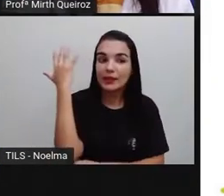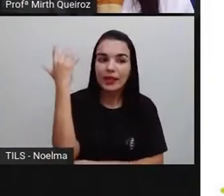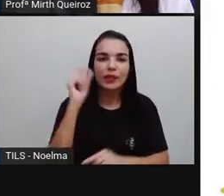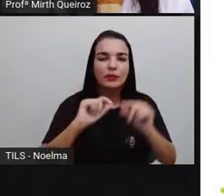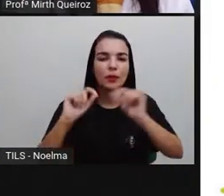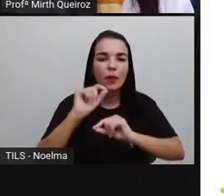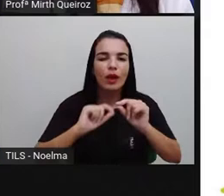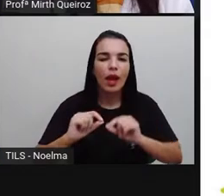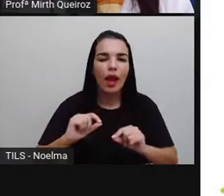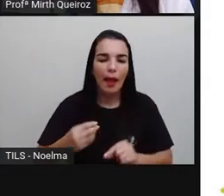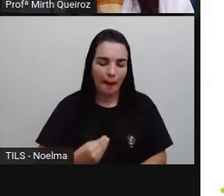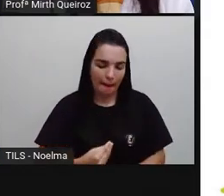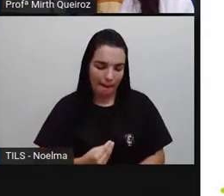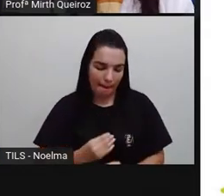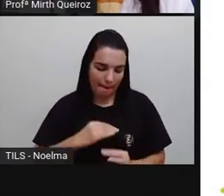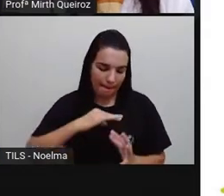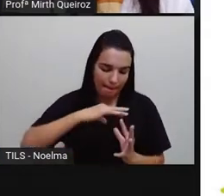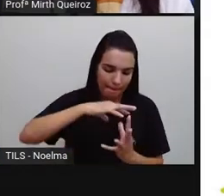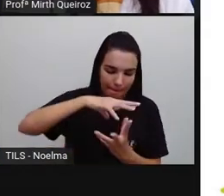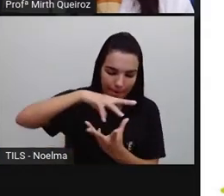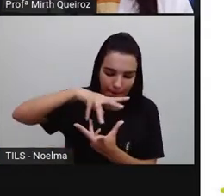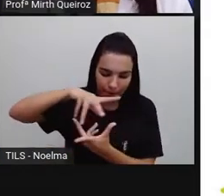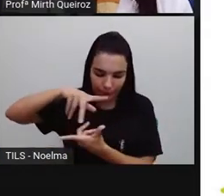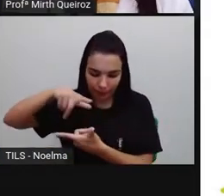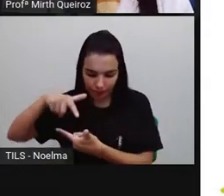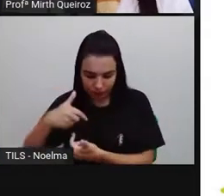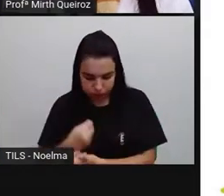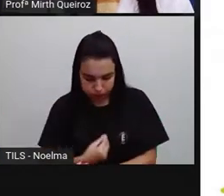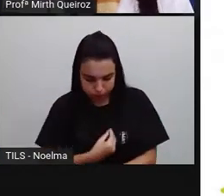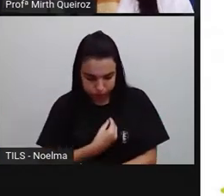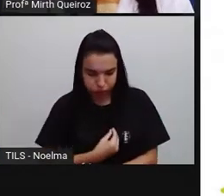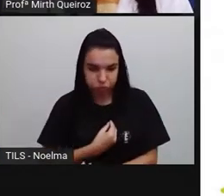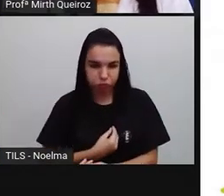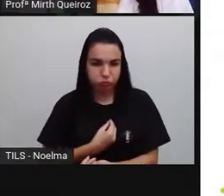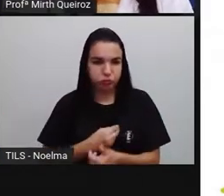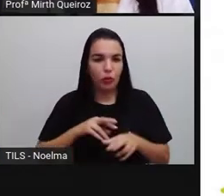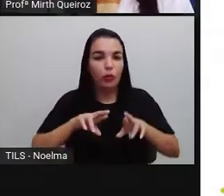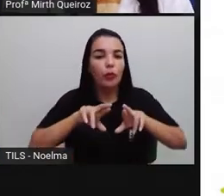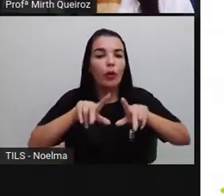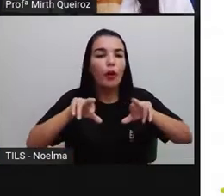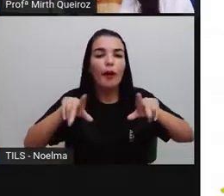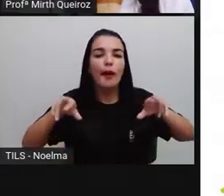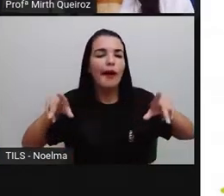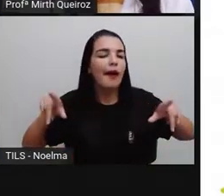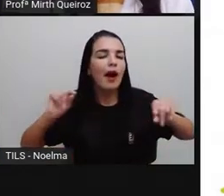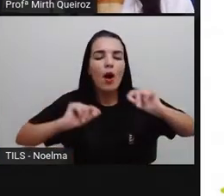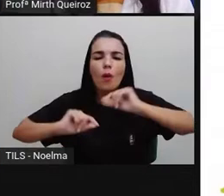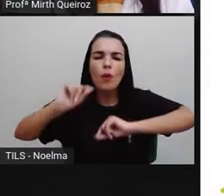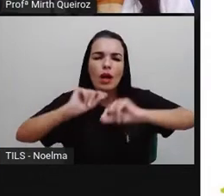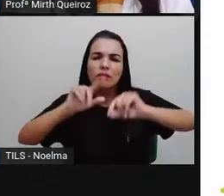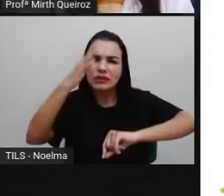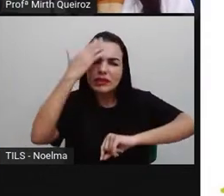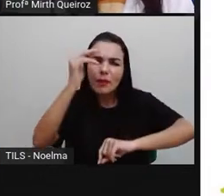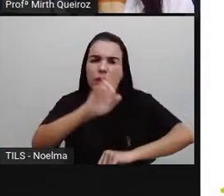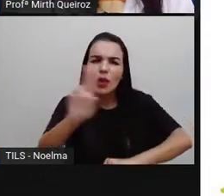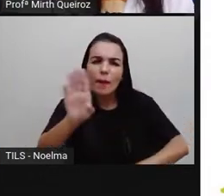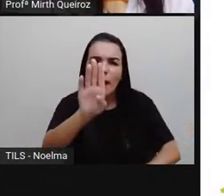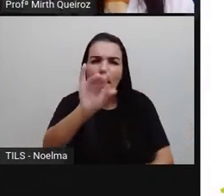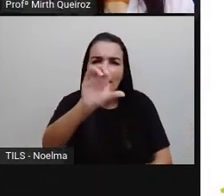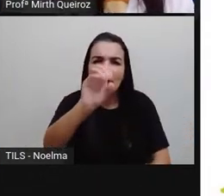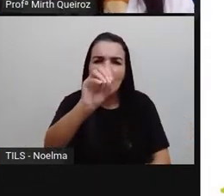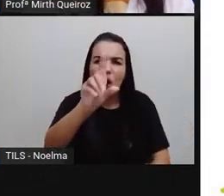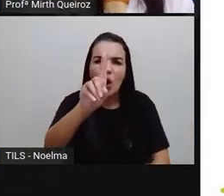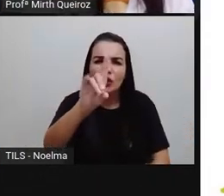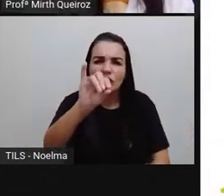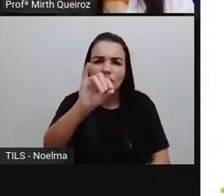sobre biodiversidade. Mas, afinal, o que é biodiversidade? Vocês sabem o que é biodiversidade? Essa